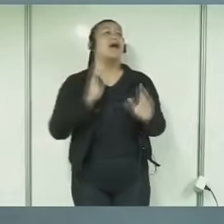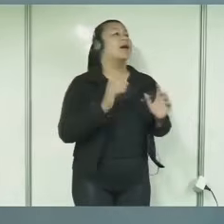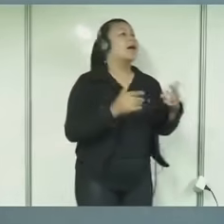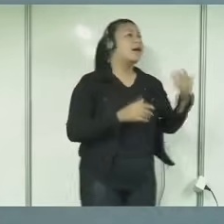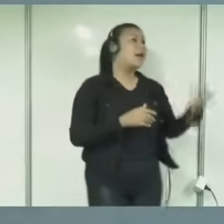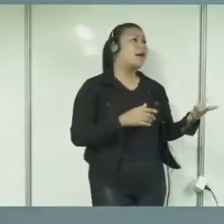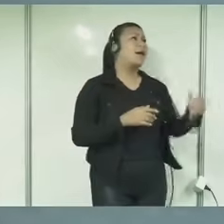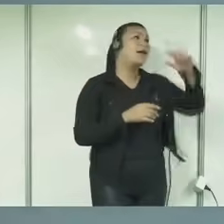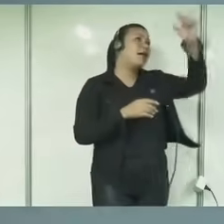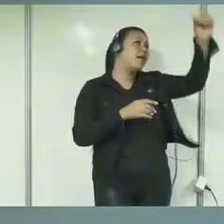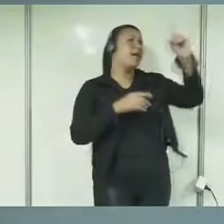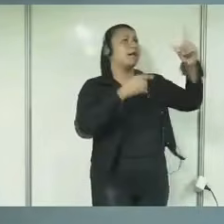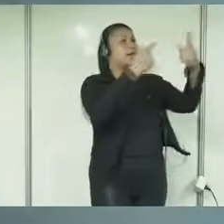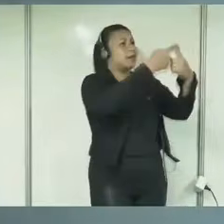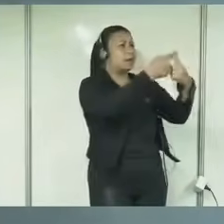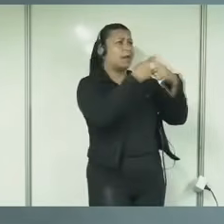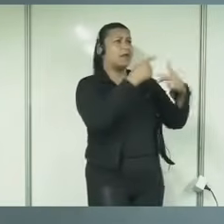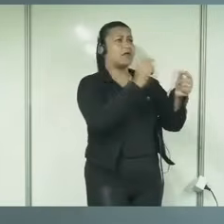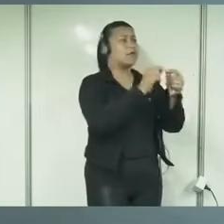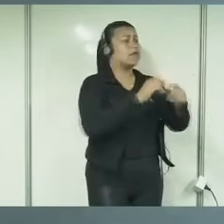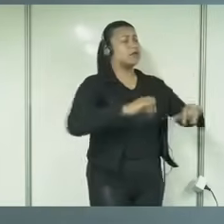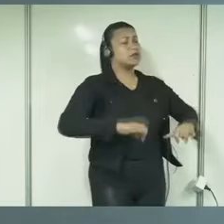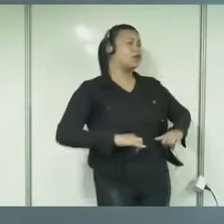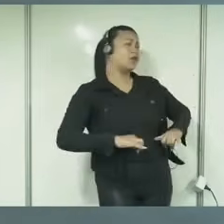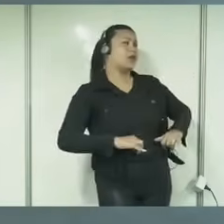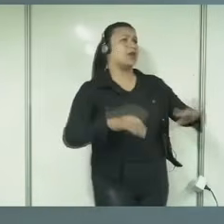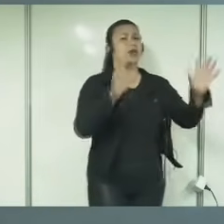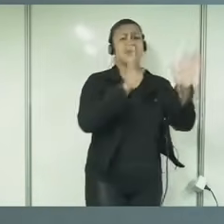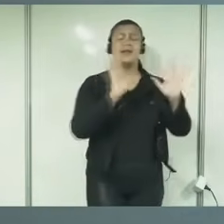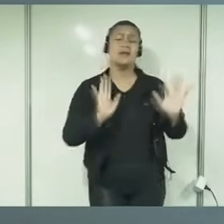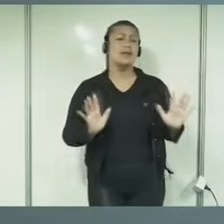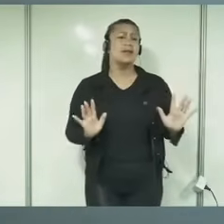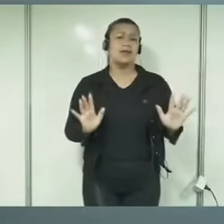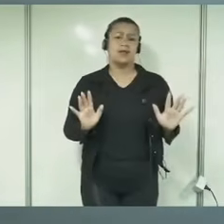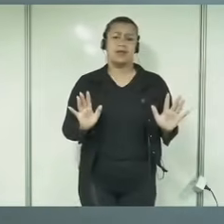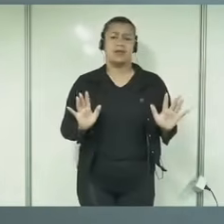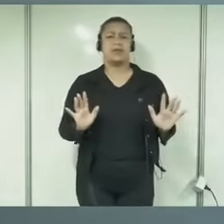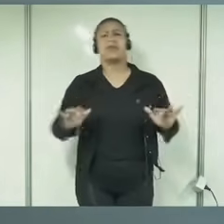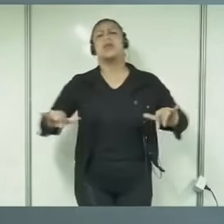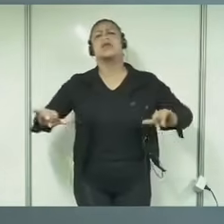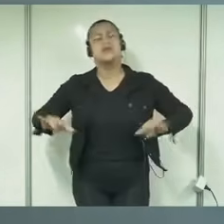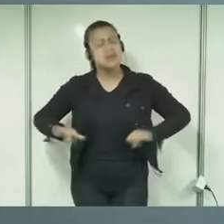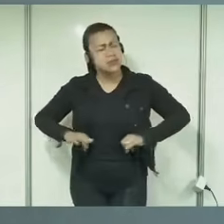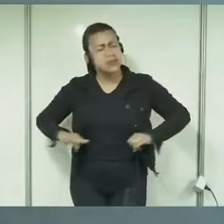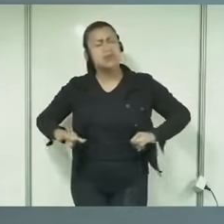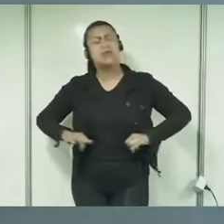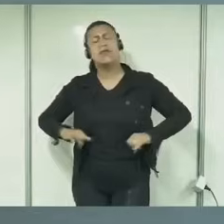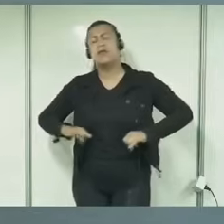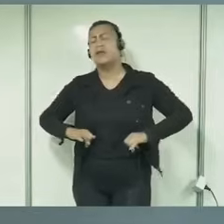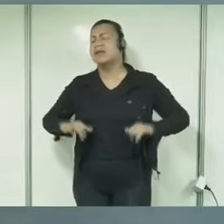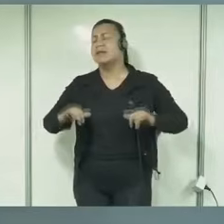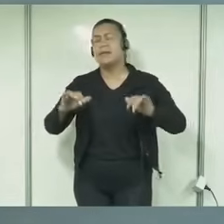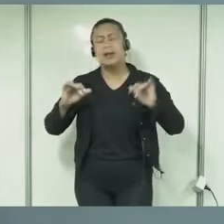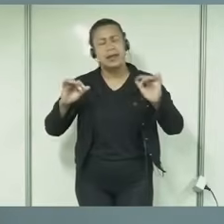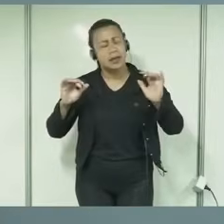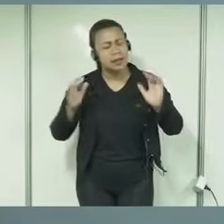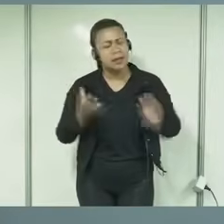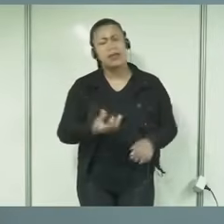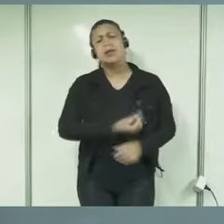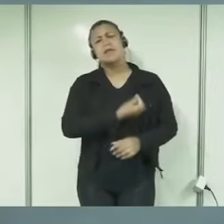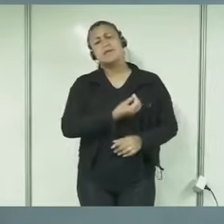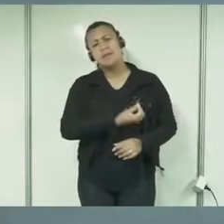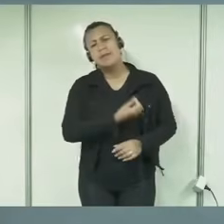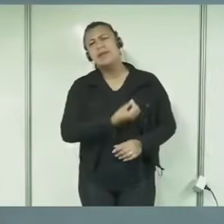cruz, Jesus me deu essa cruz. Não, gente, o sofrimento faz parte da